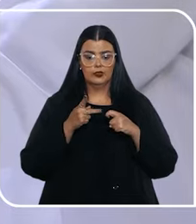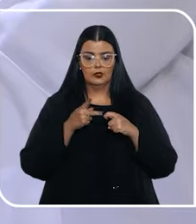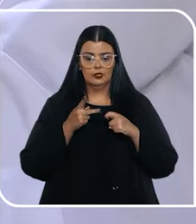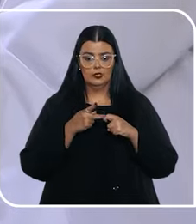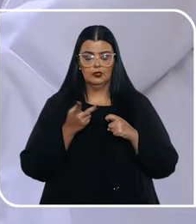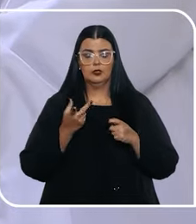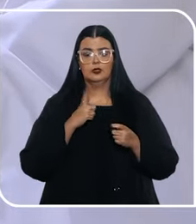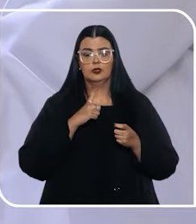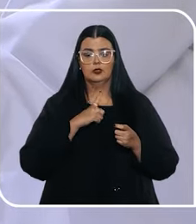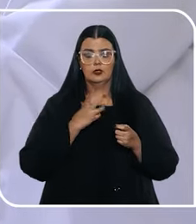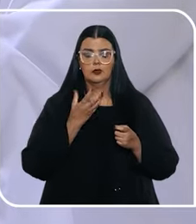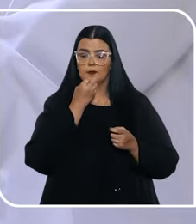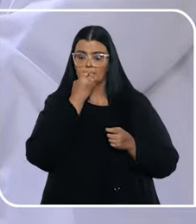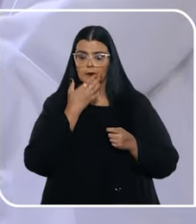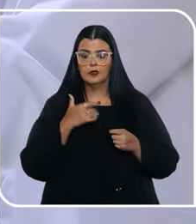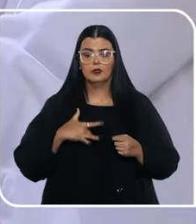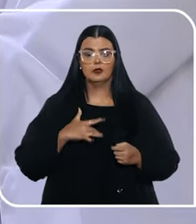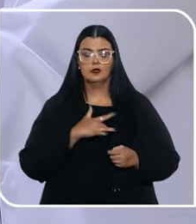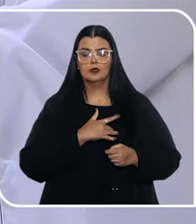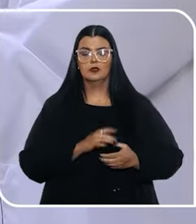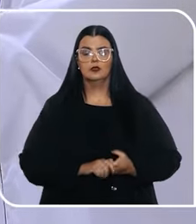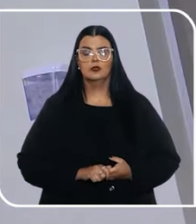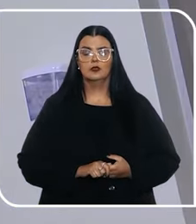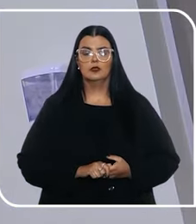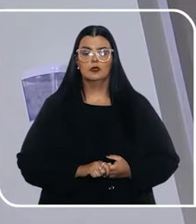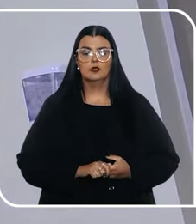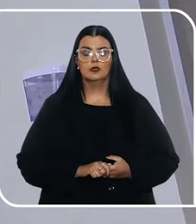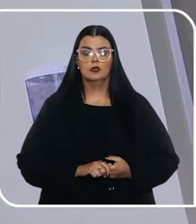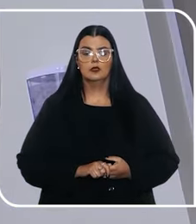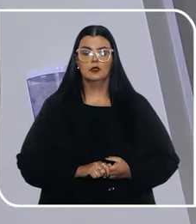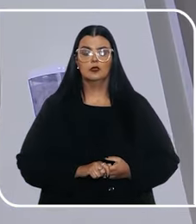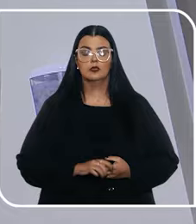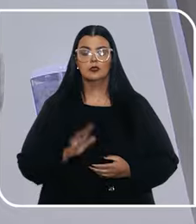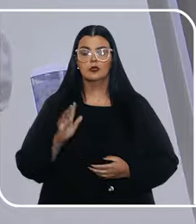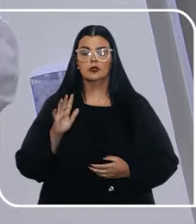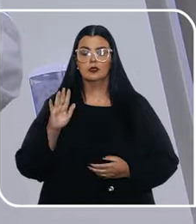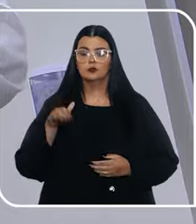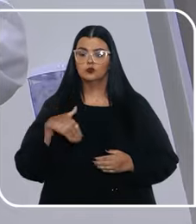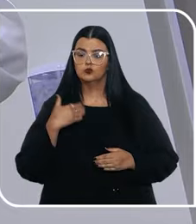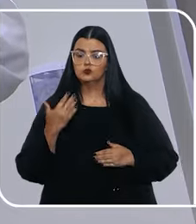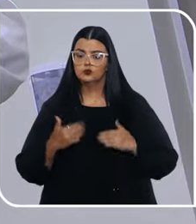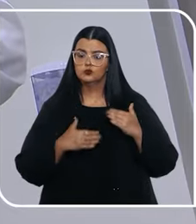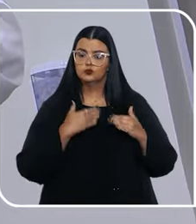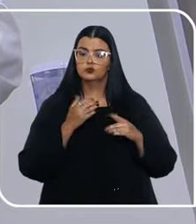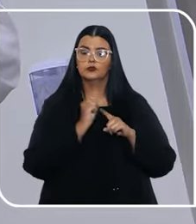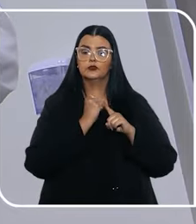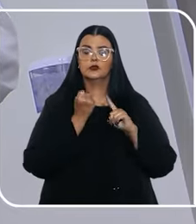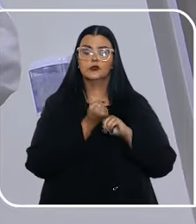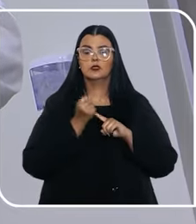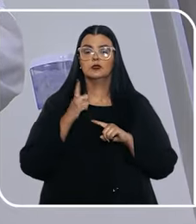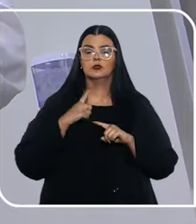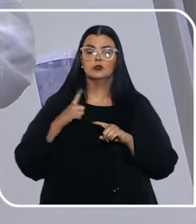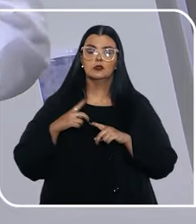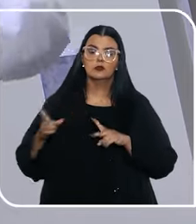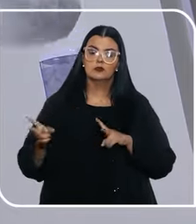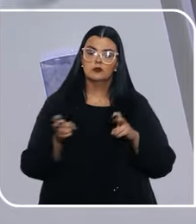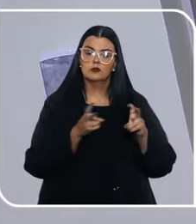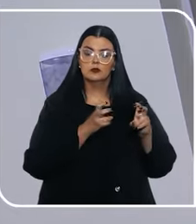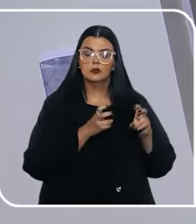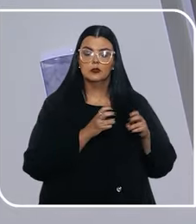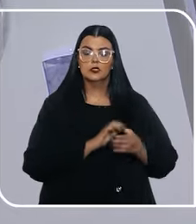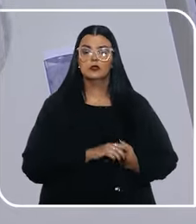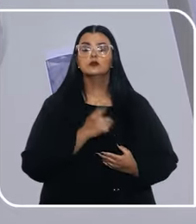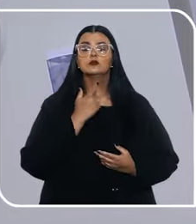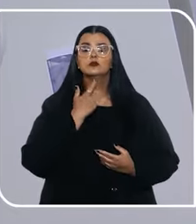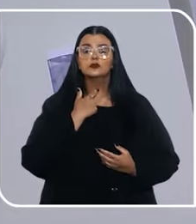salvar e resguardar vidas e prezar sempre pelo bem-estar. E isso vai de encontro ao que a sociedade tem buscado e